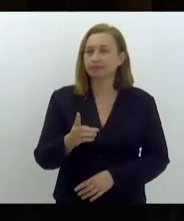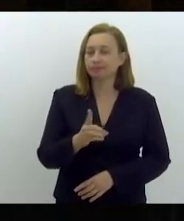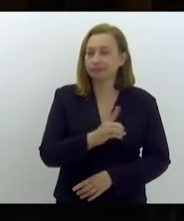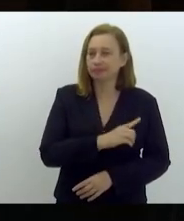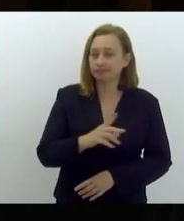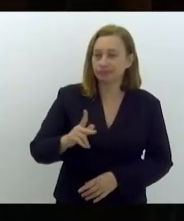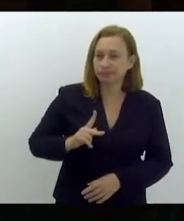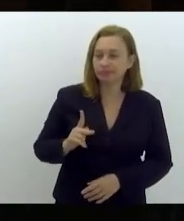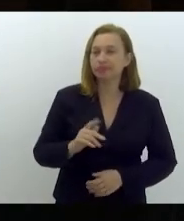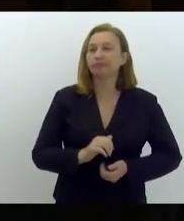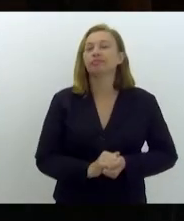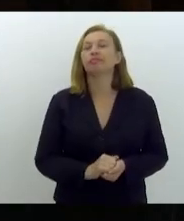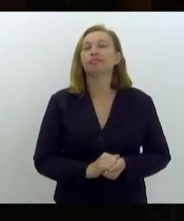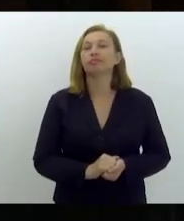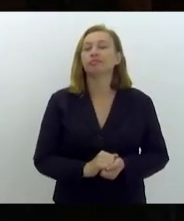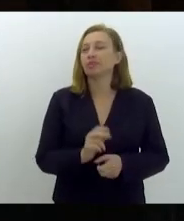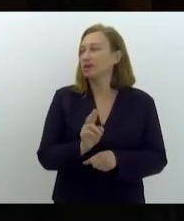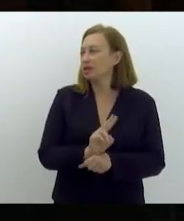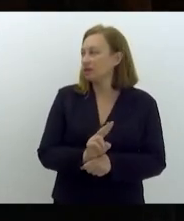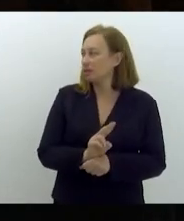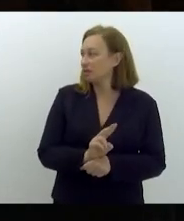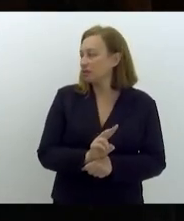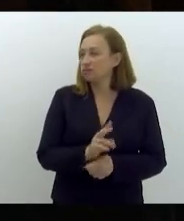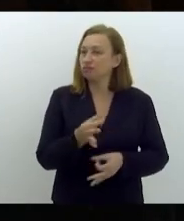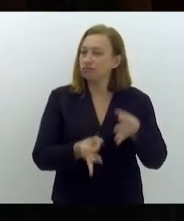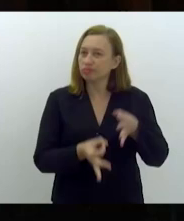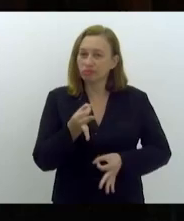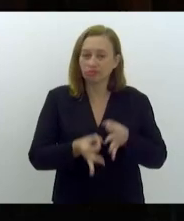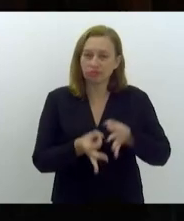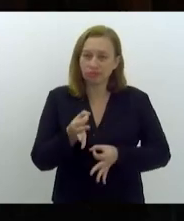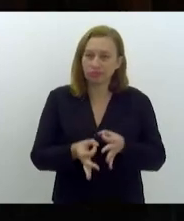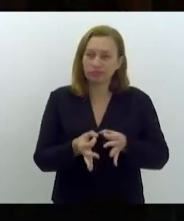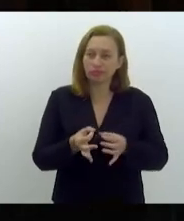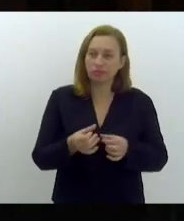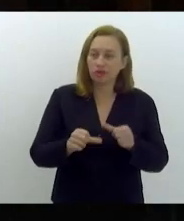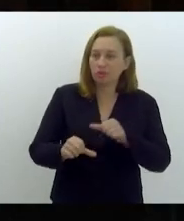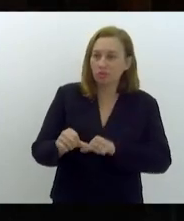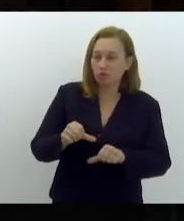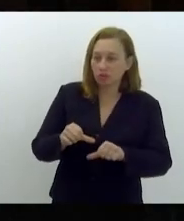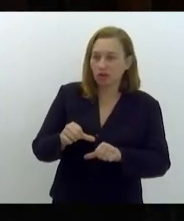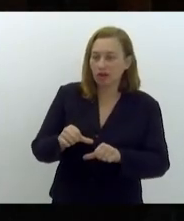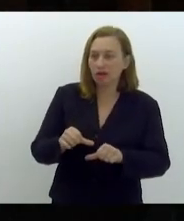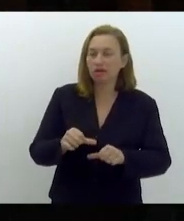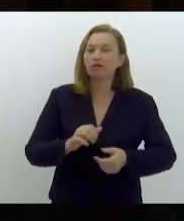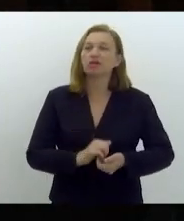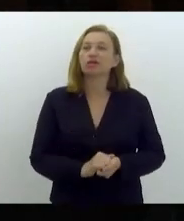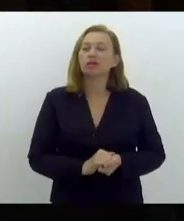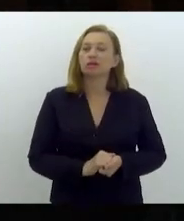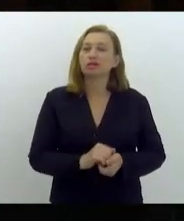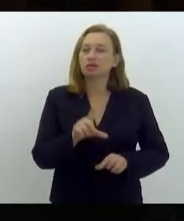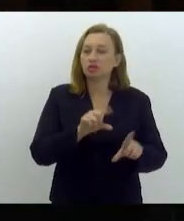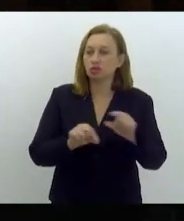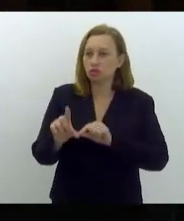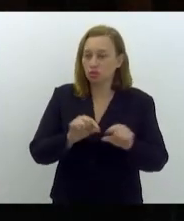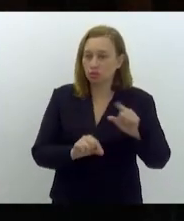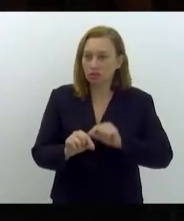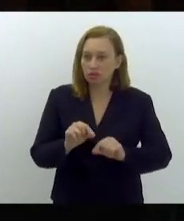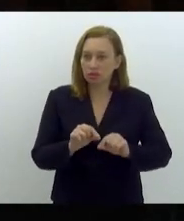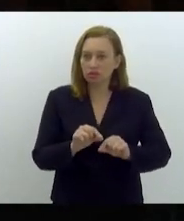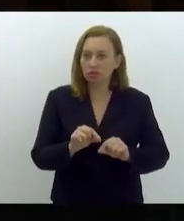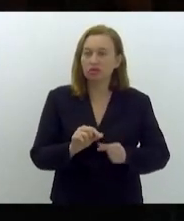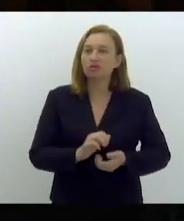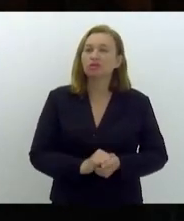solicitando Que medidas judiciais sejam sejam tomadas para tentar reverter essa decisão então a gente tá pedindo a Defensoria Pública